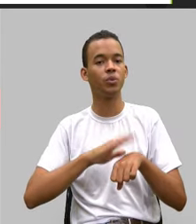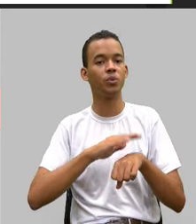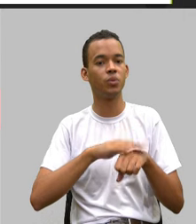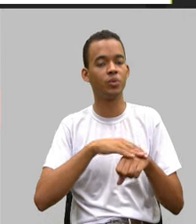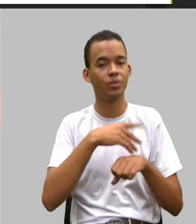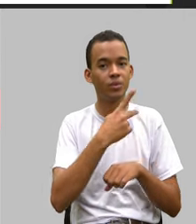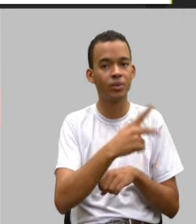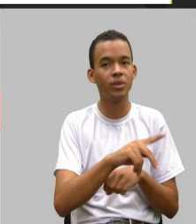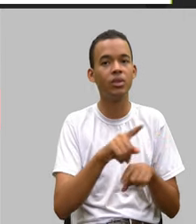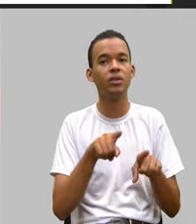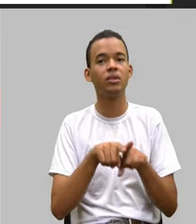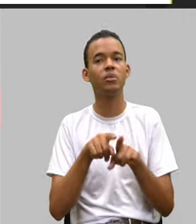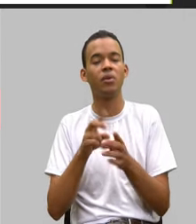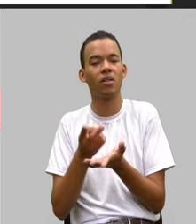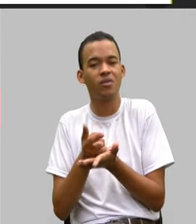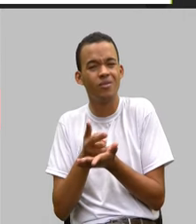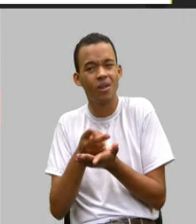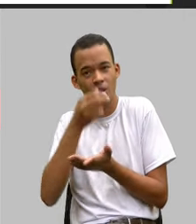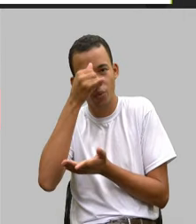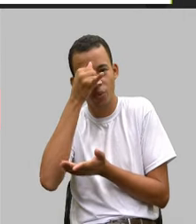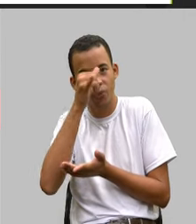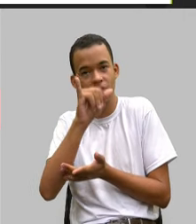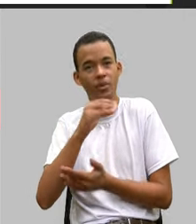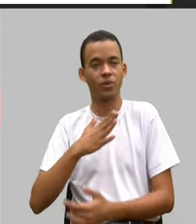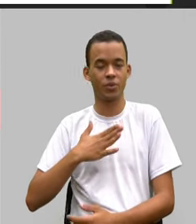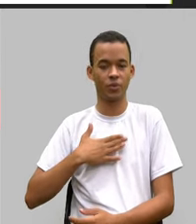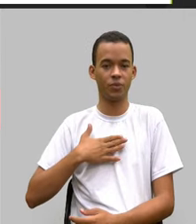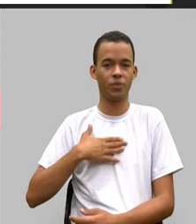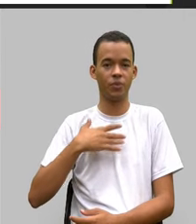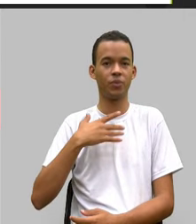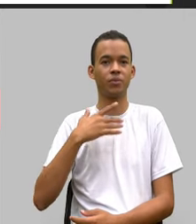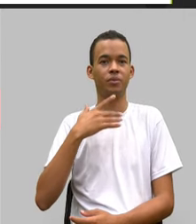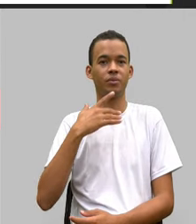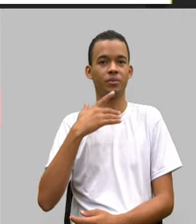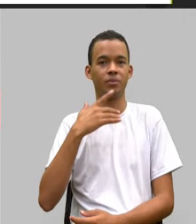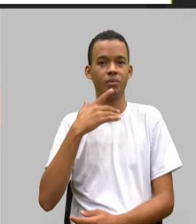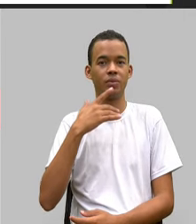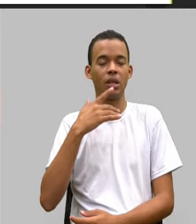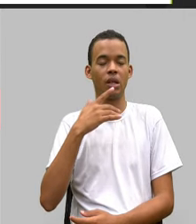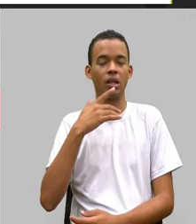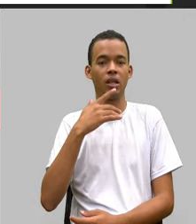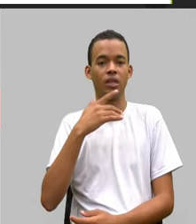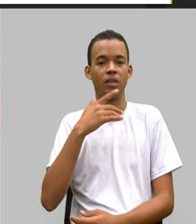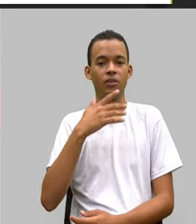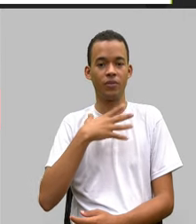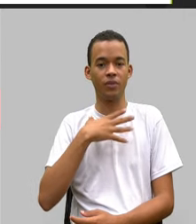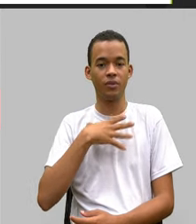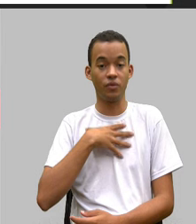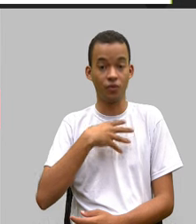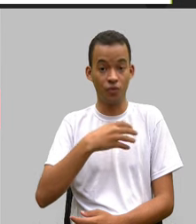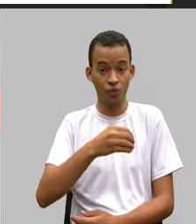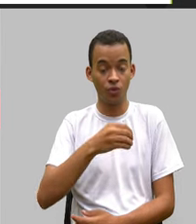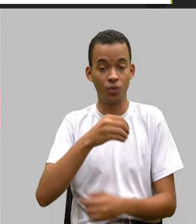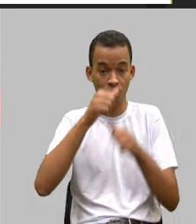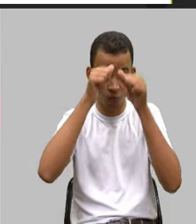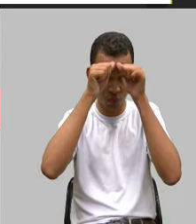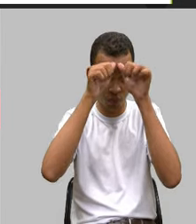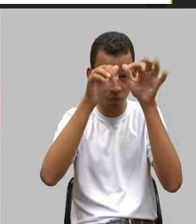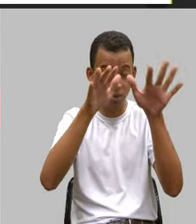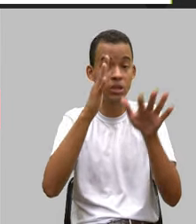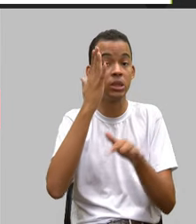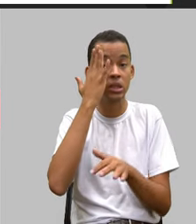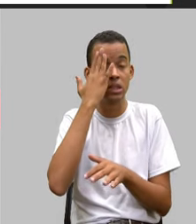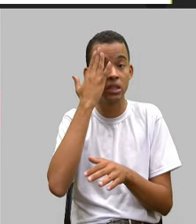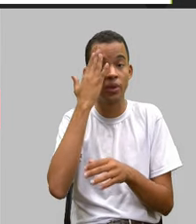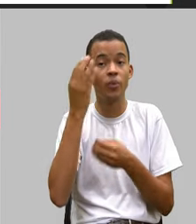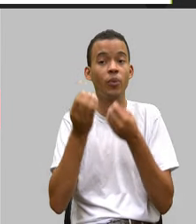crise convulsiva só um pai de autista não é dona Cleusa que sabe o peso do piano e uma melhora de 30%